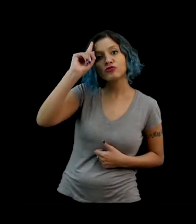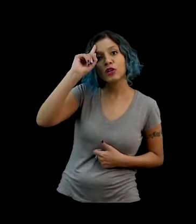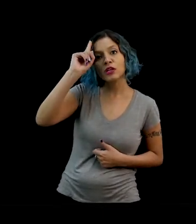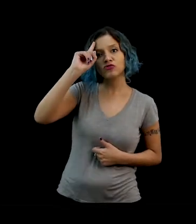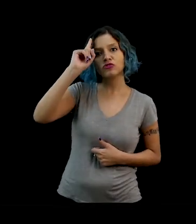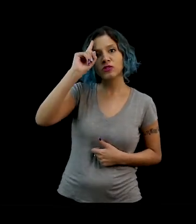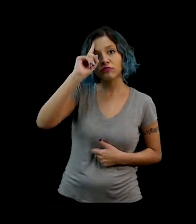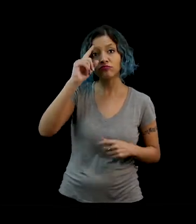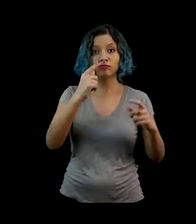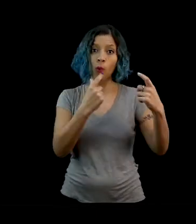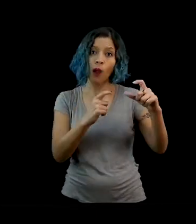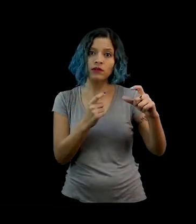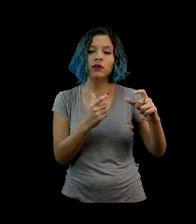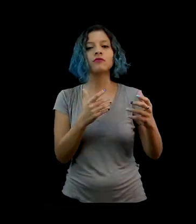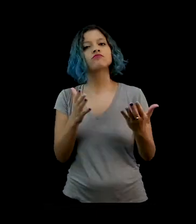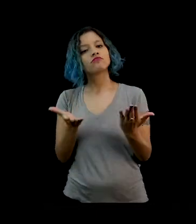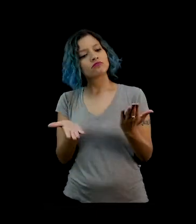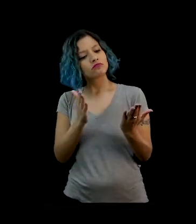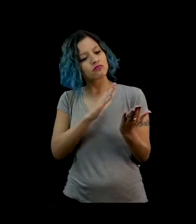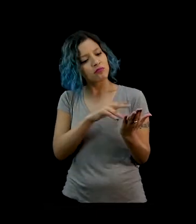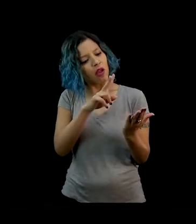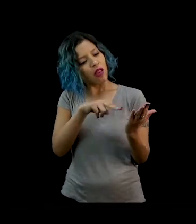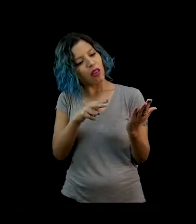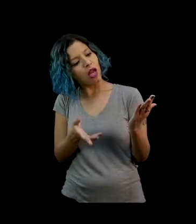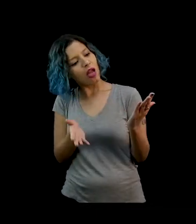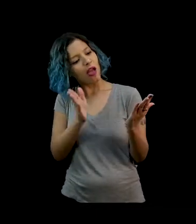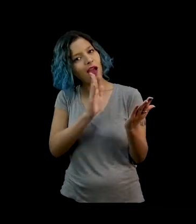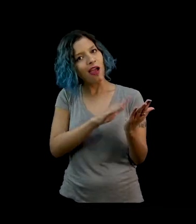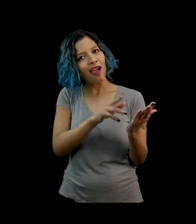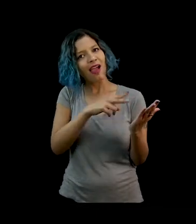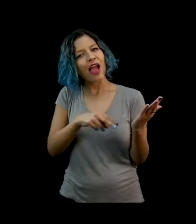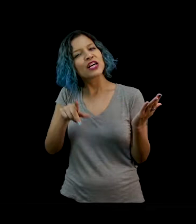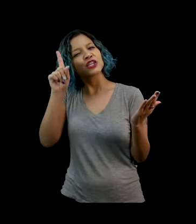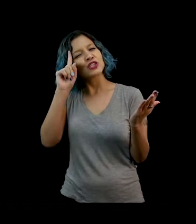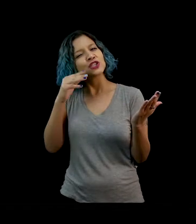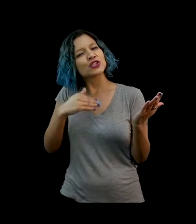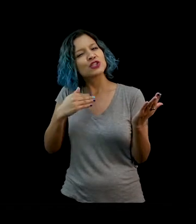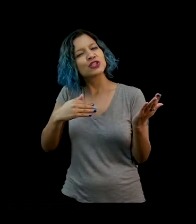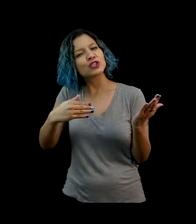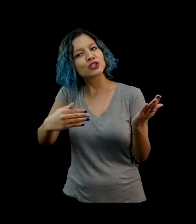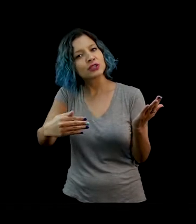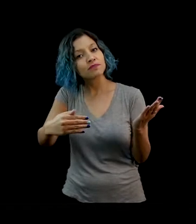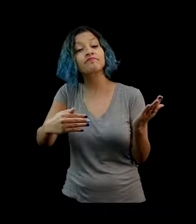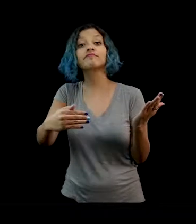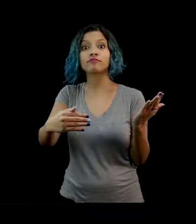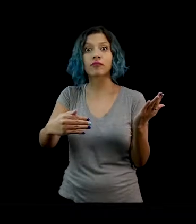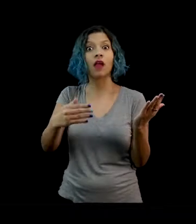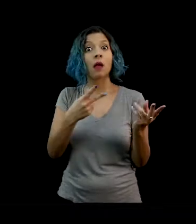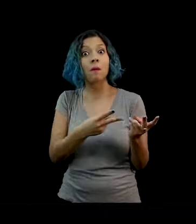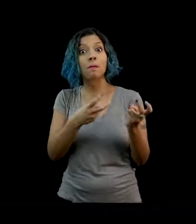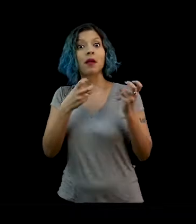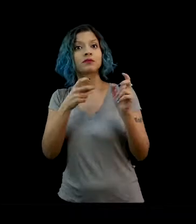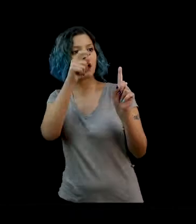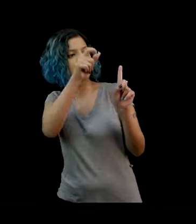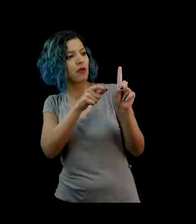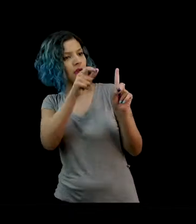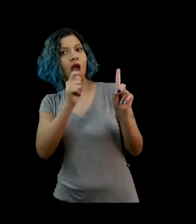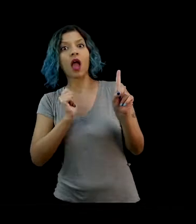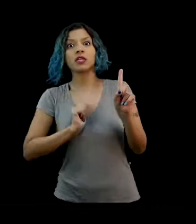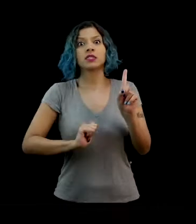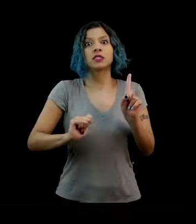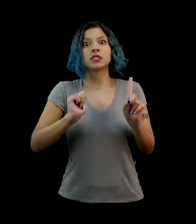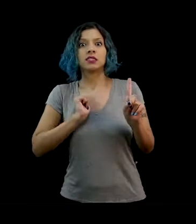ao longo do quadrinho Então a gente vai se se dá conta de que ela tem a cidade mas